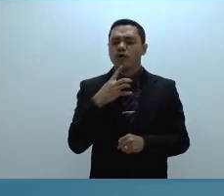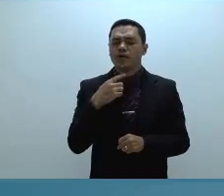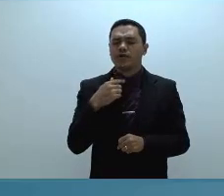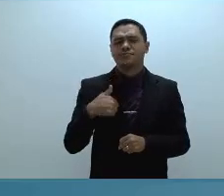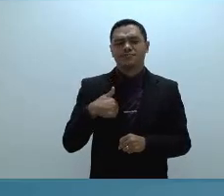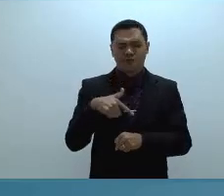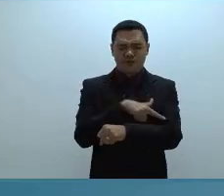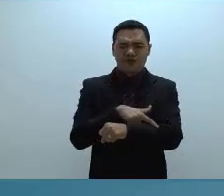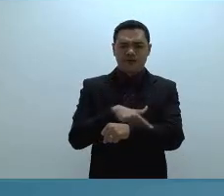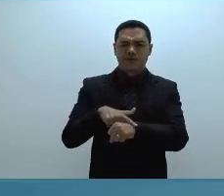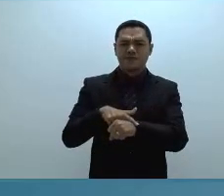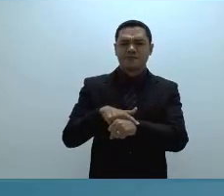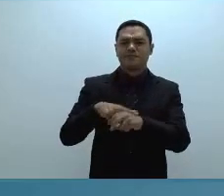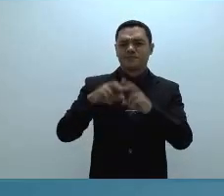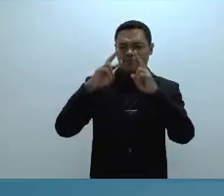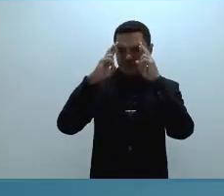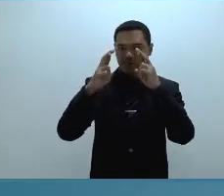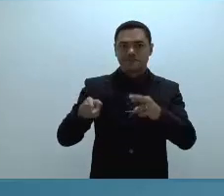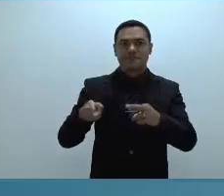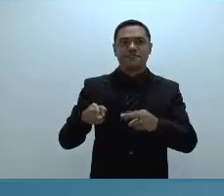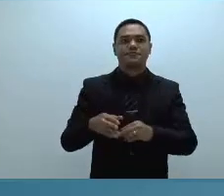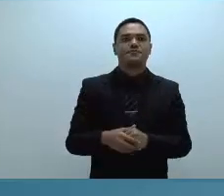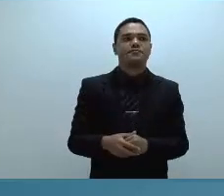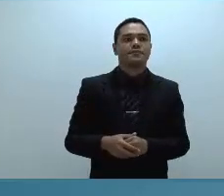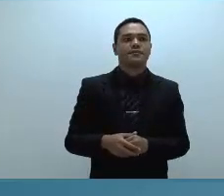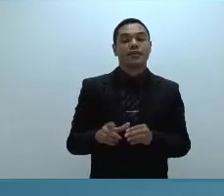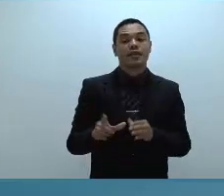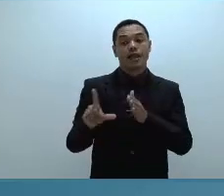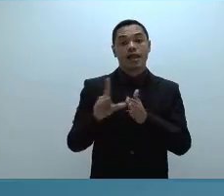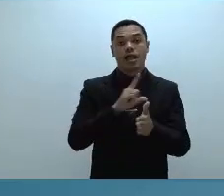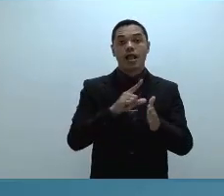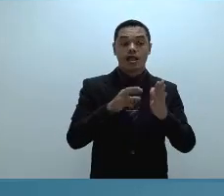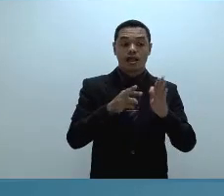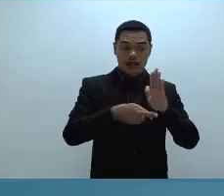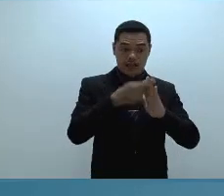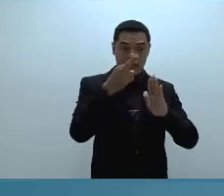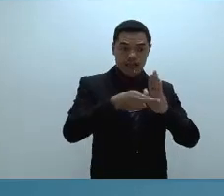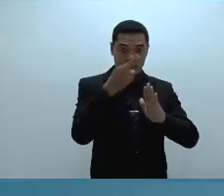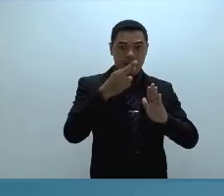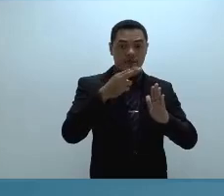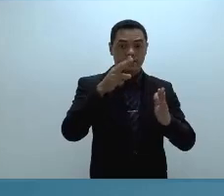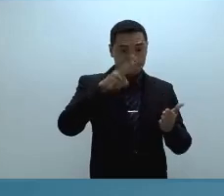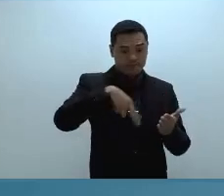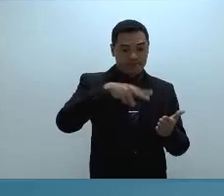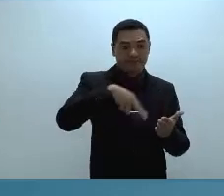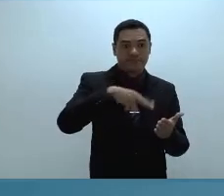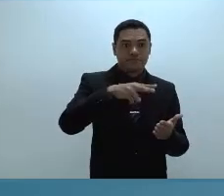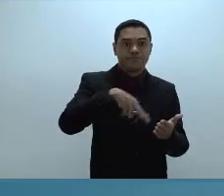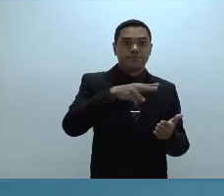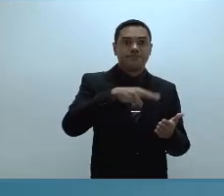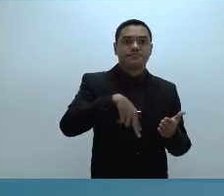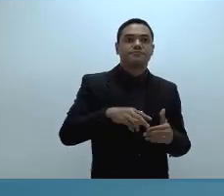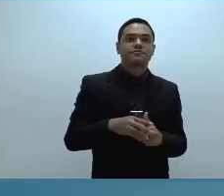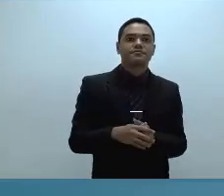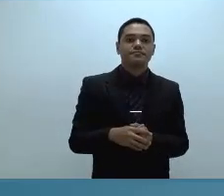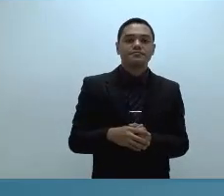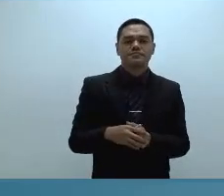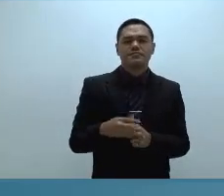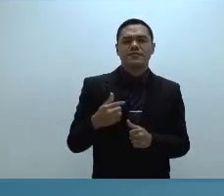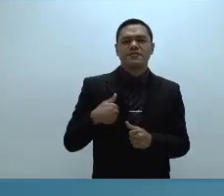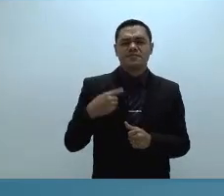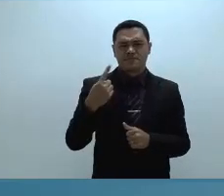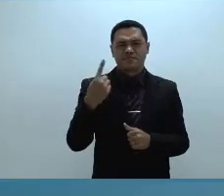Excelência. Antes de fazer a leitura exatamente do voto, eu quero só chamar a atenção para uma